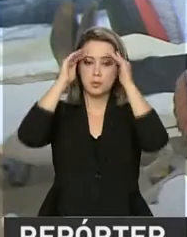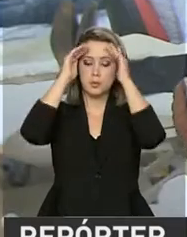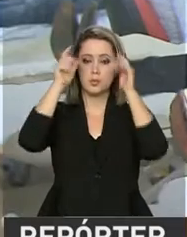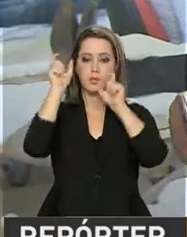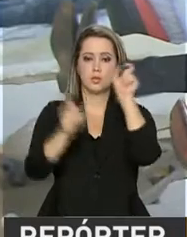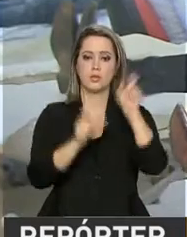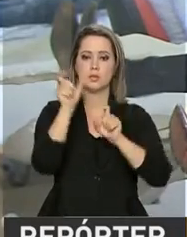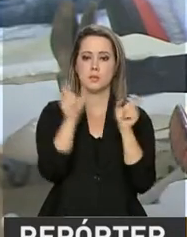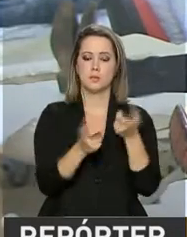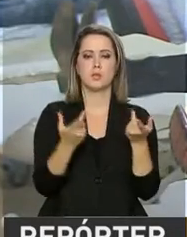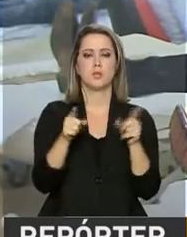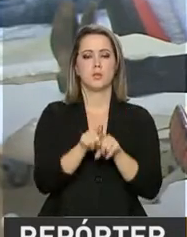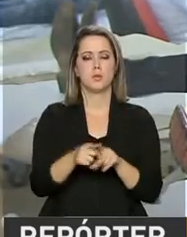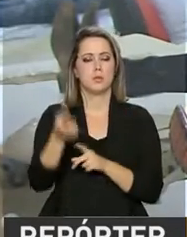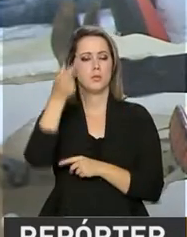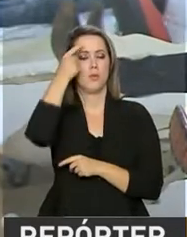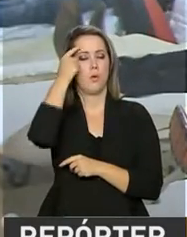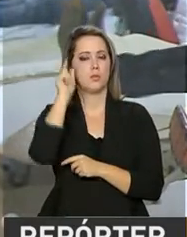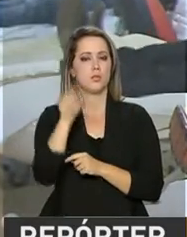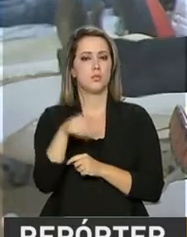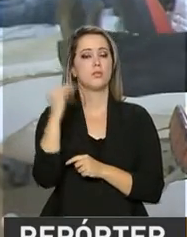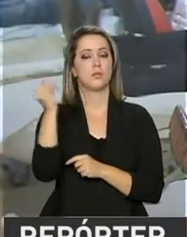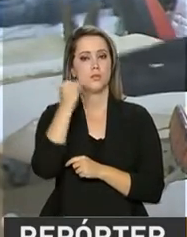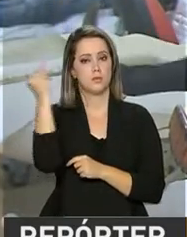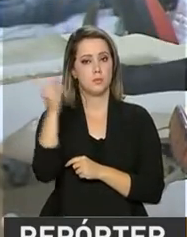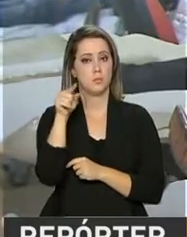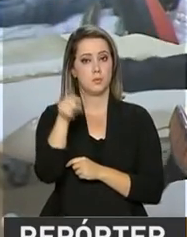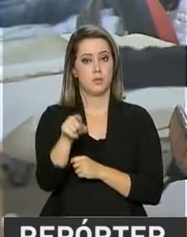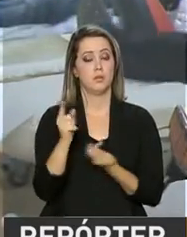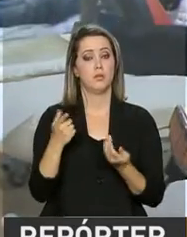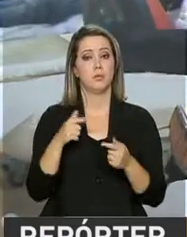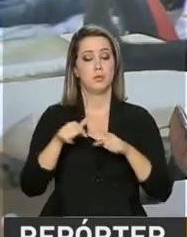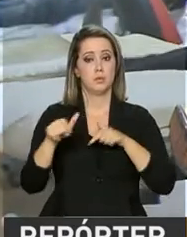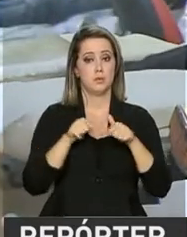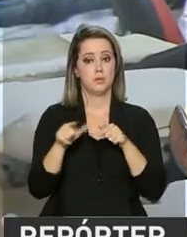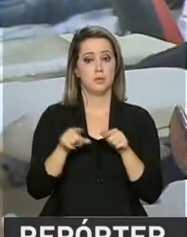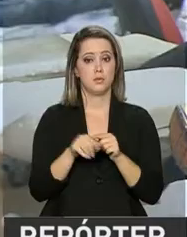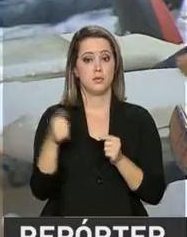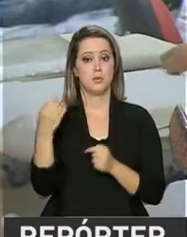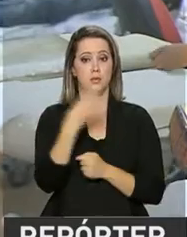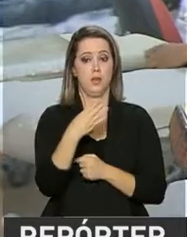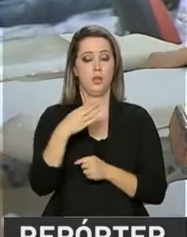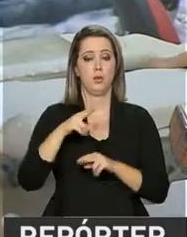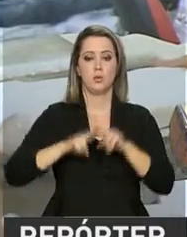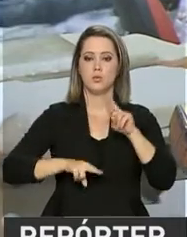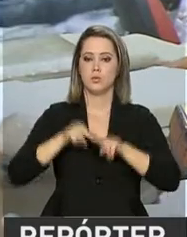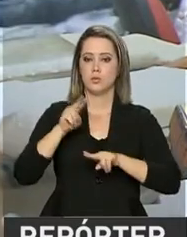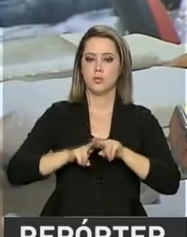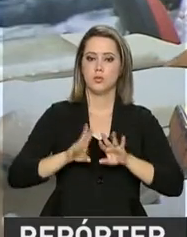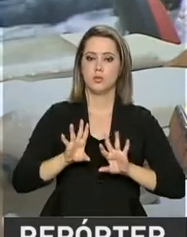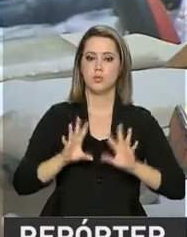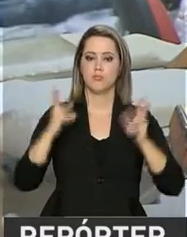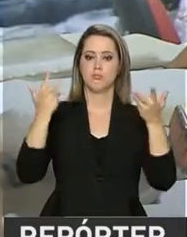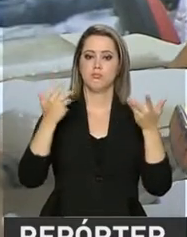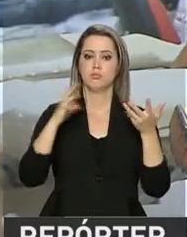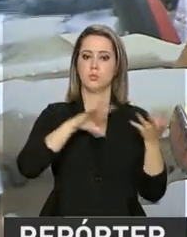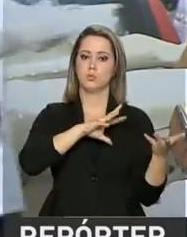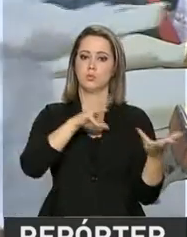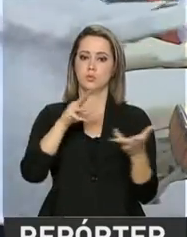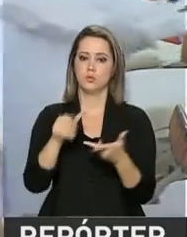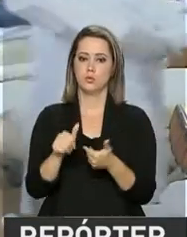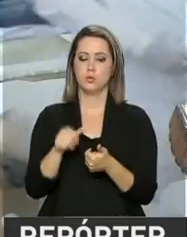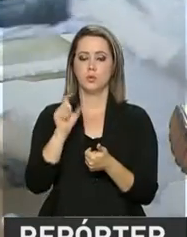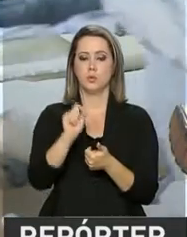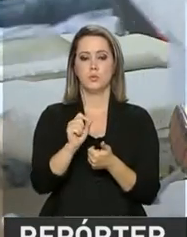e conscientizar as pessoas sobre a importância desse gesto em 14 de junho é comemorado o dia mundial do